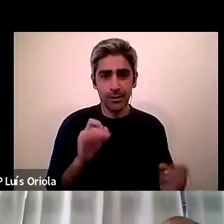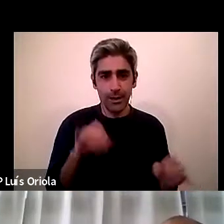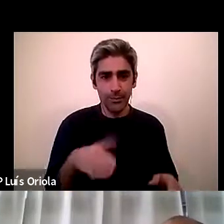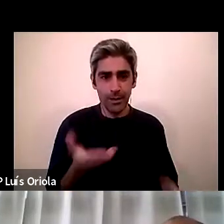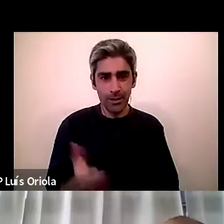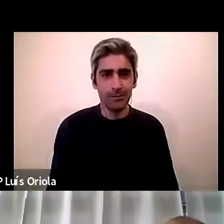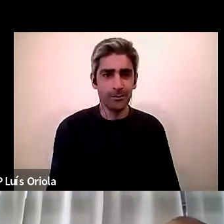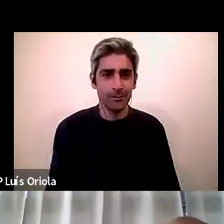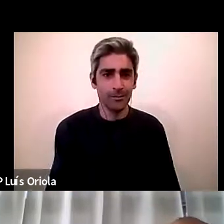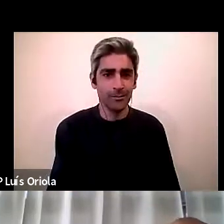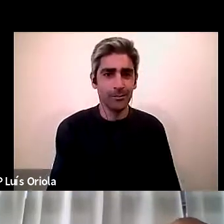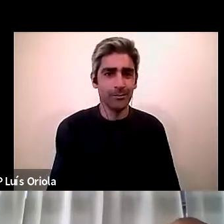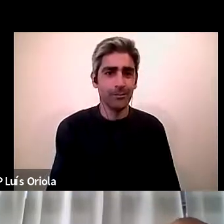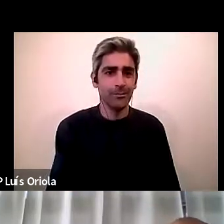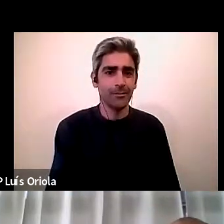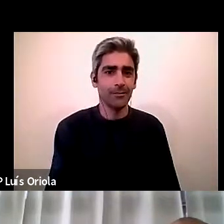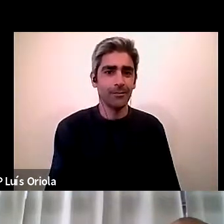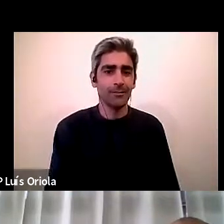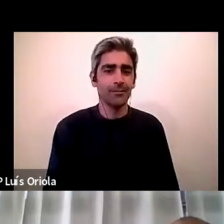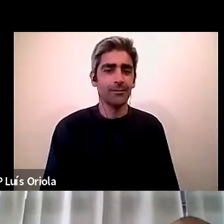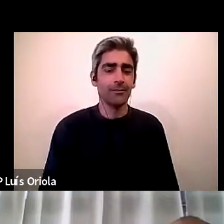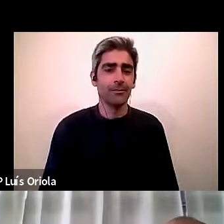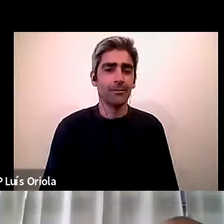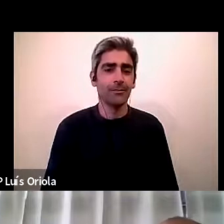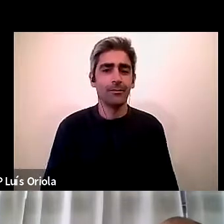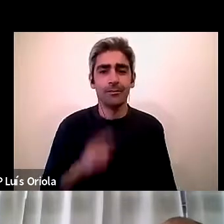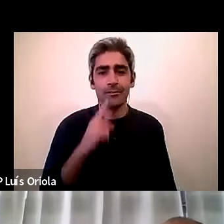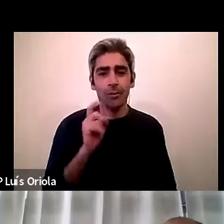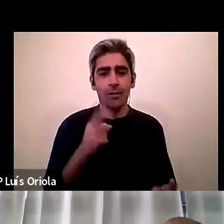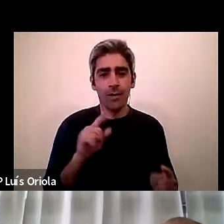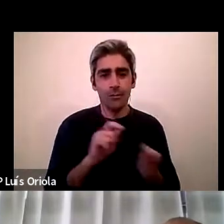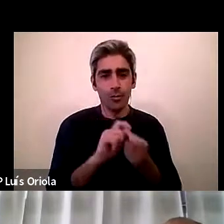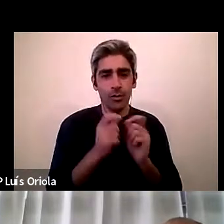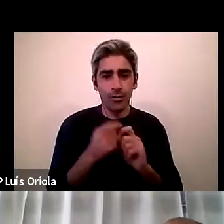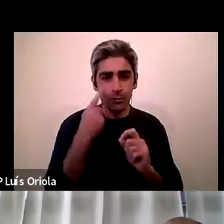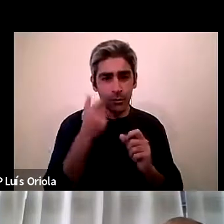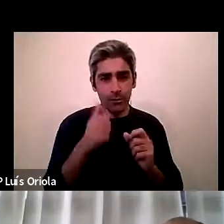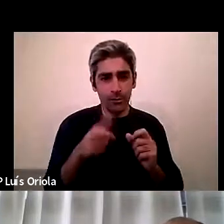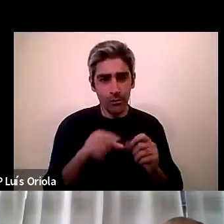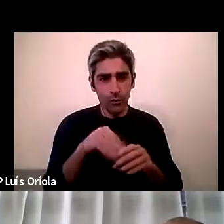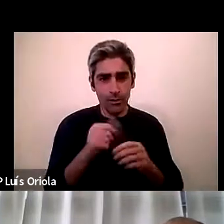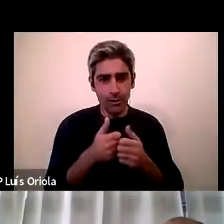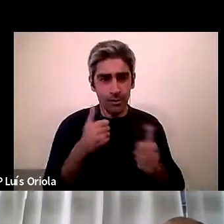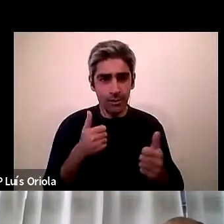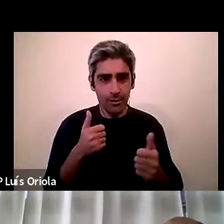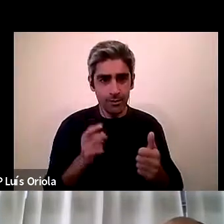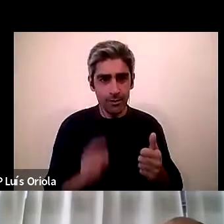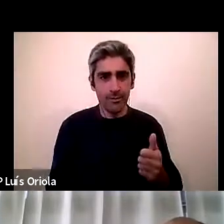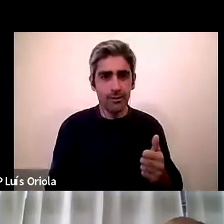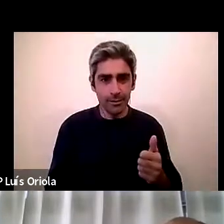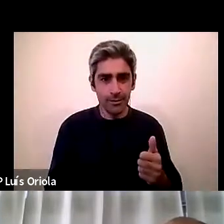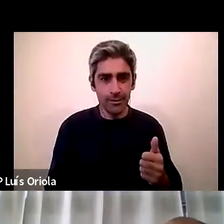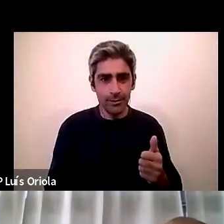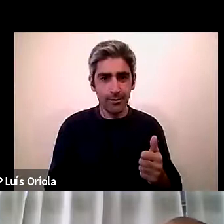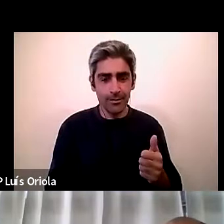terminar respondendo à questão? Bem, a pergunta é o que é que vai mudar na experimentação neste contexto à distância, era isso? Exato,